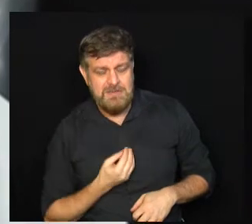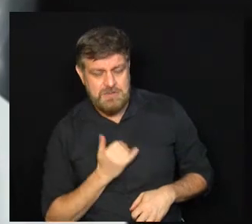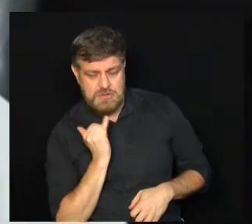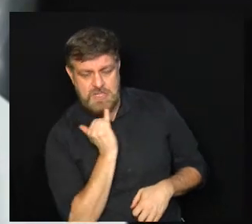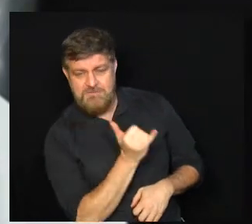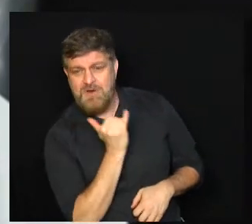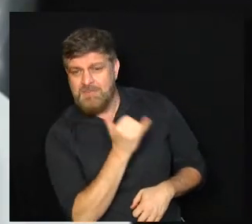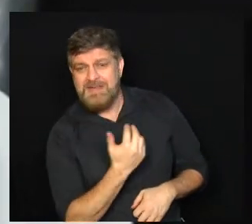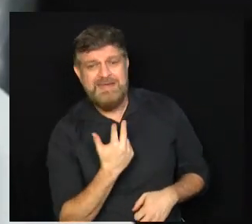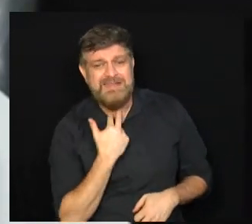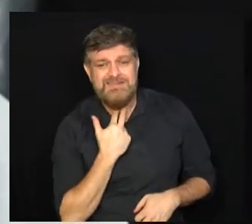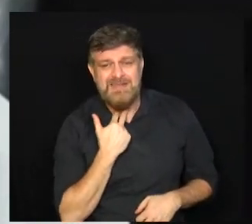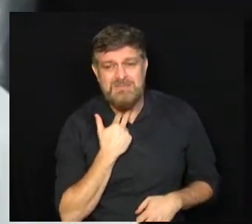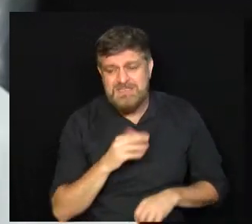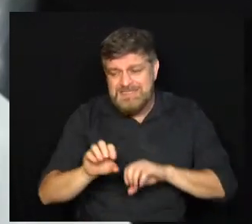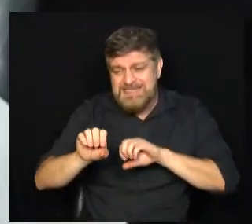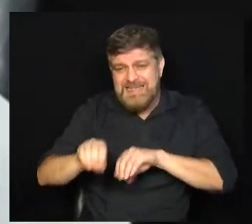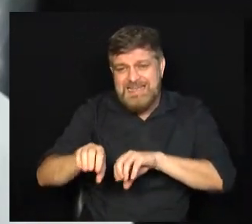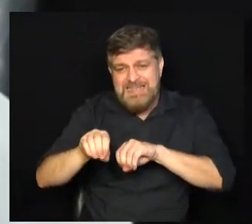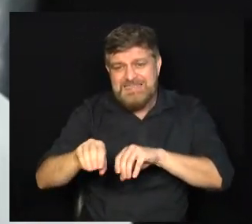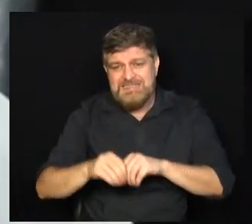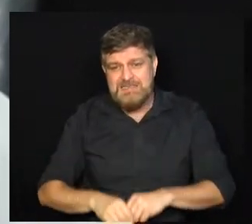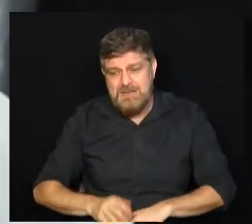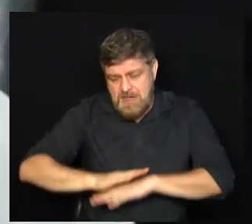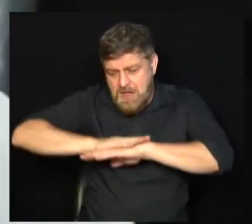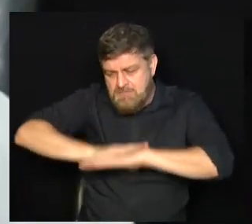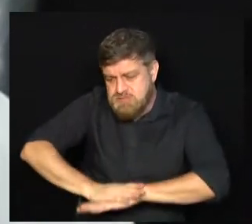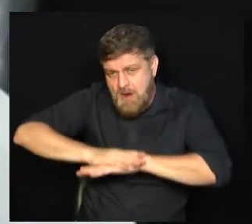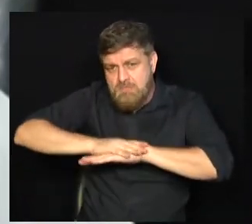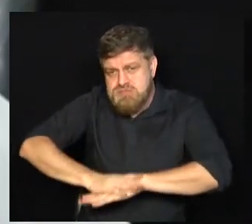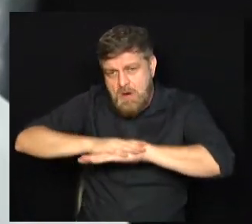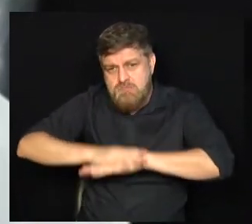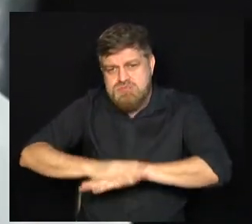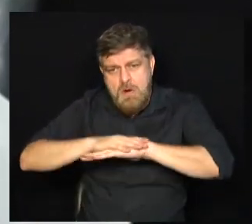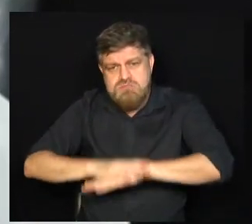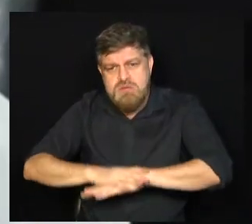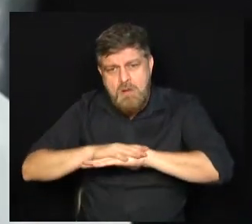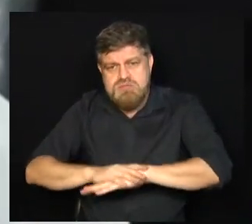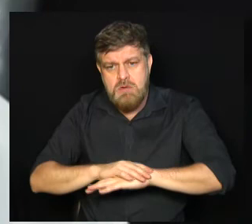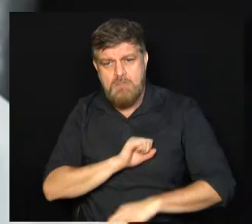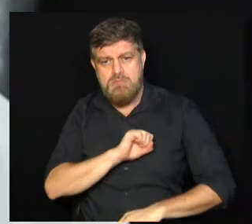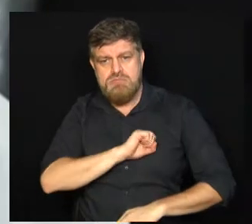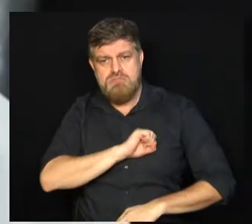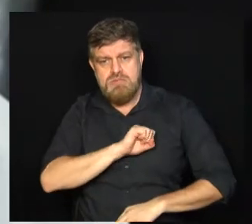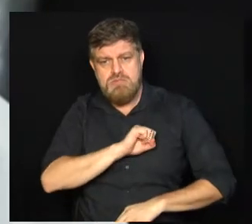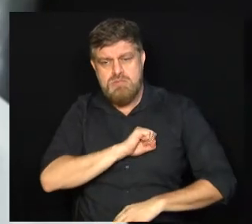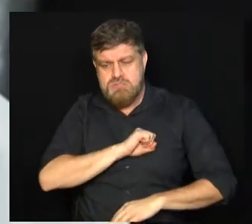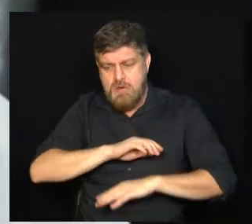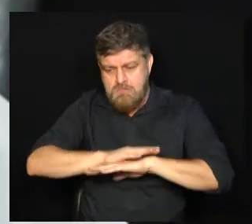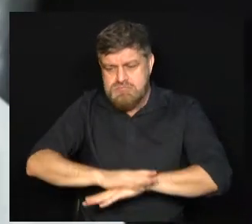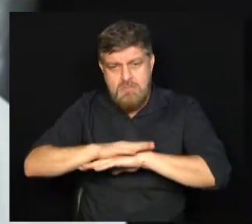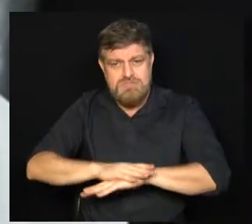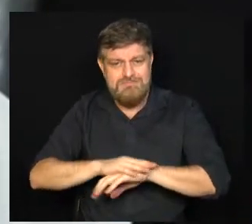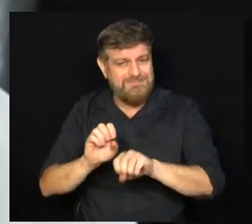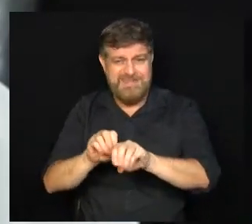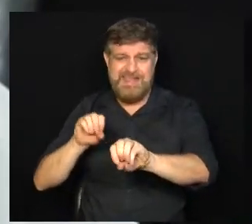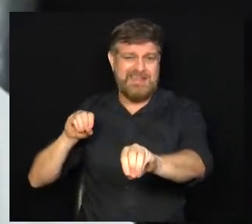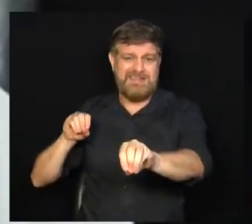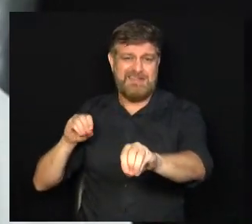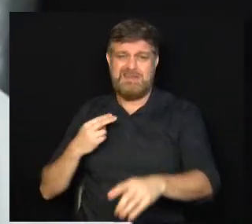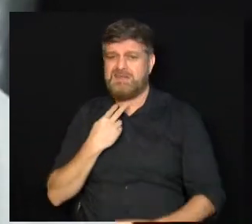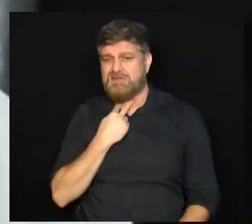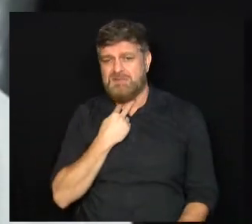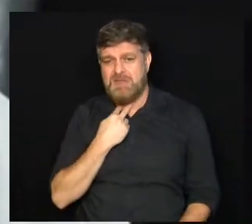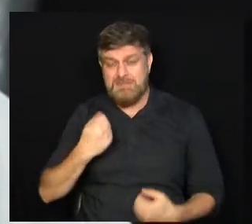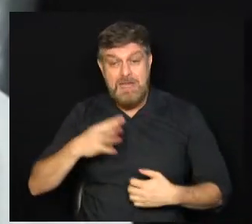gente ensinar a fazer uma ressuscitação cardiopulmonar de uma forma EAD, né? E